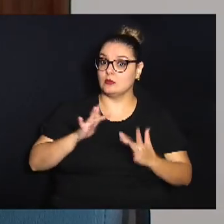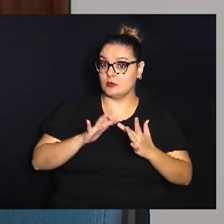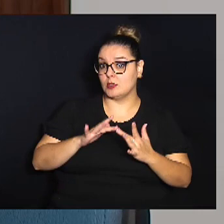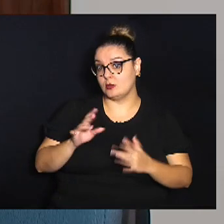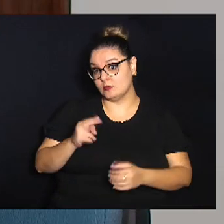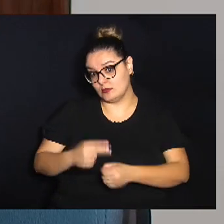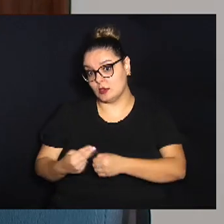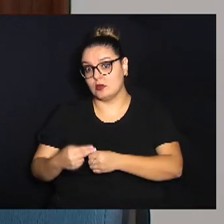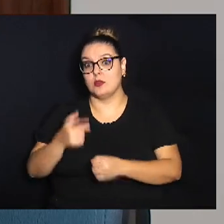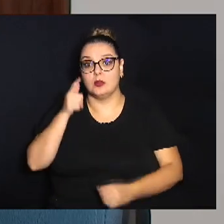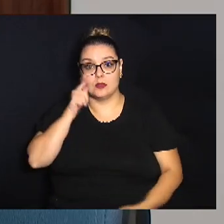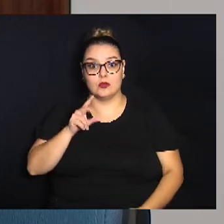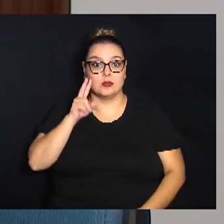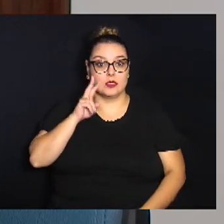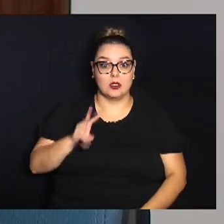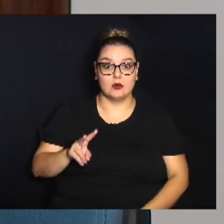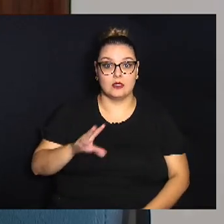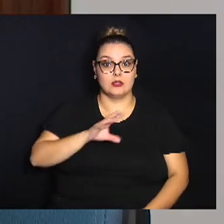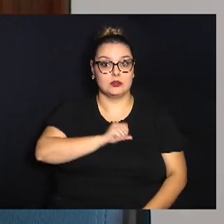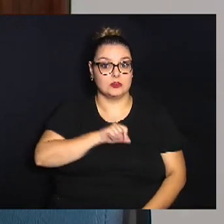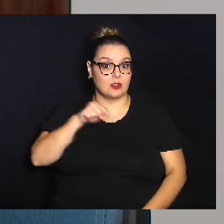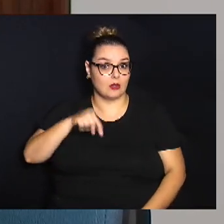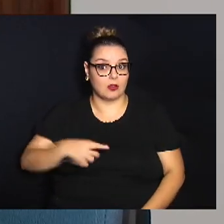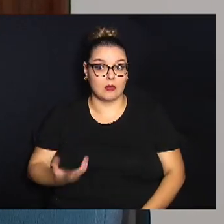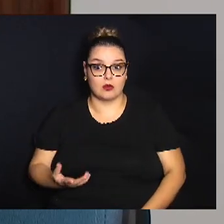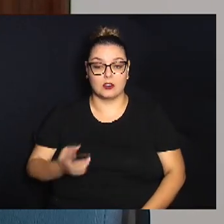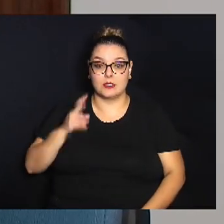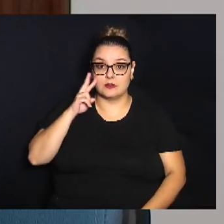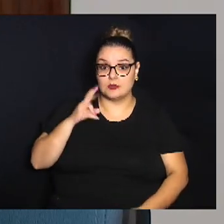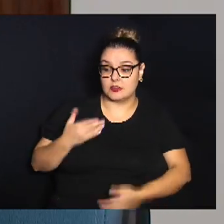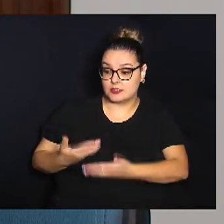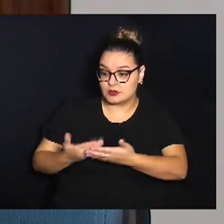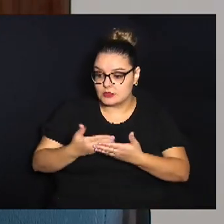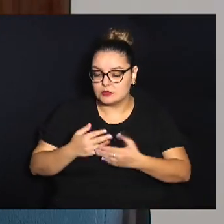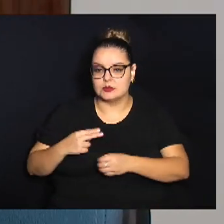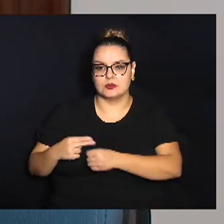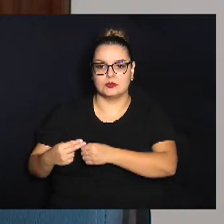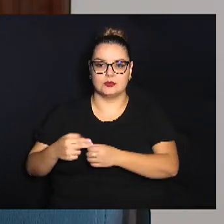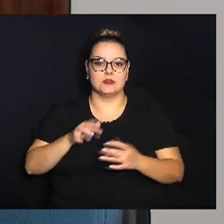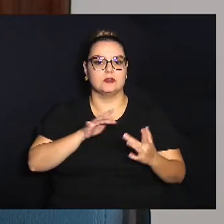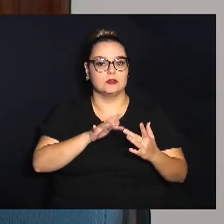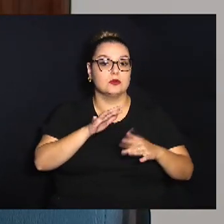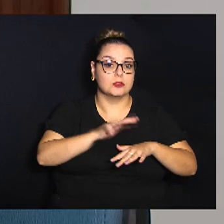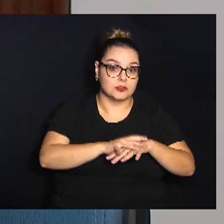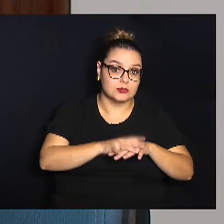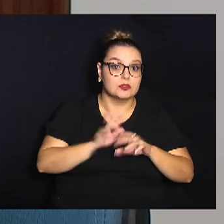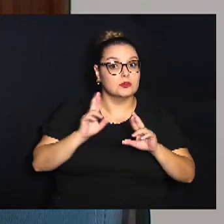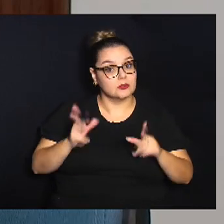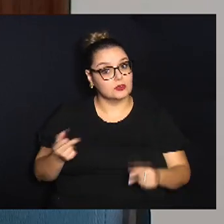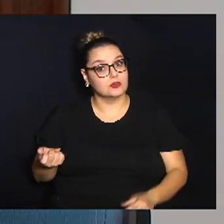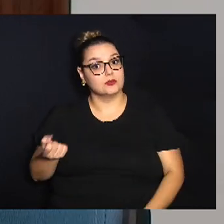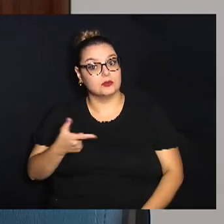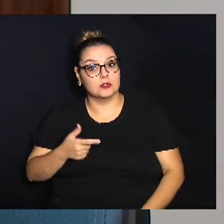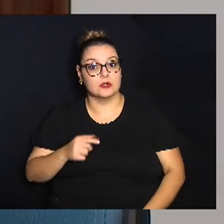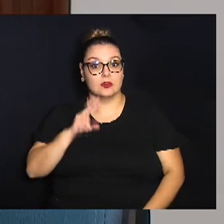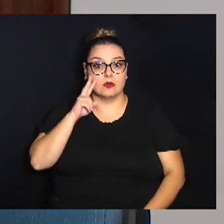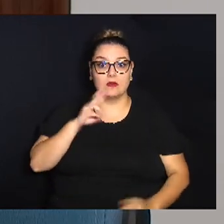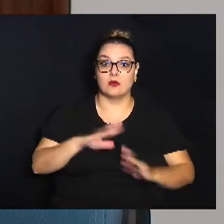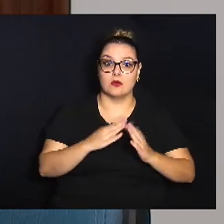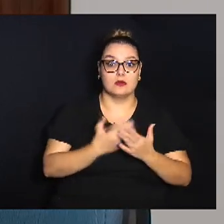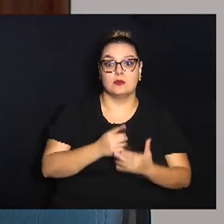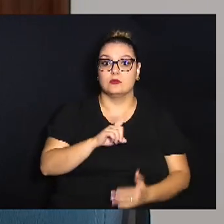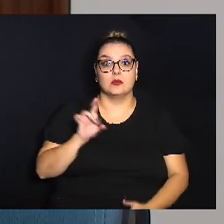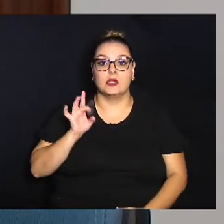Unicamp, então você consegue ver se você gosta daqui, se você se vê estudando aqui. Você também tem um contato com uma matemática diferente do que você vê no colégio. Não é